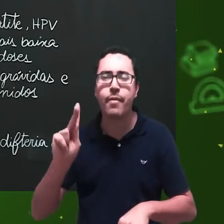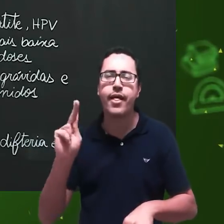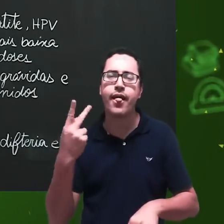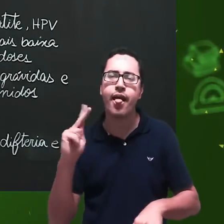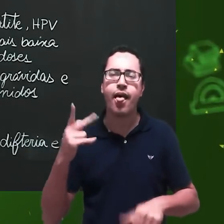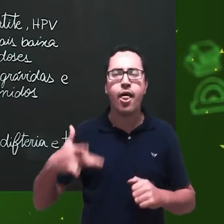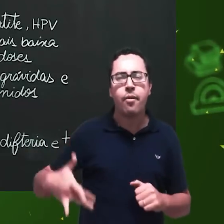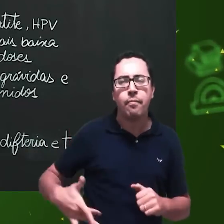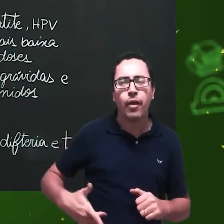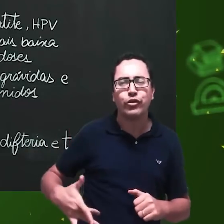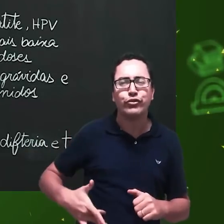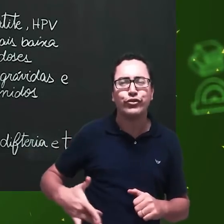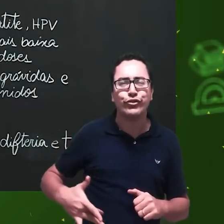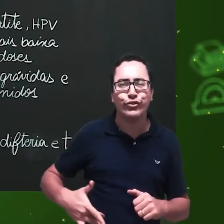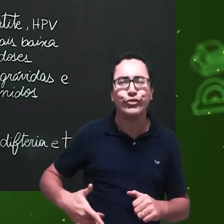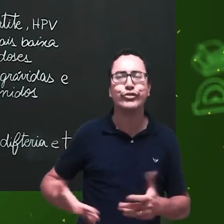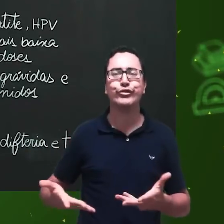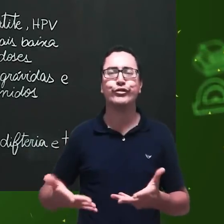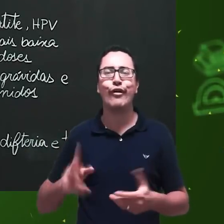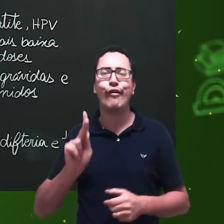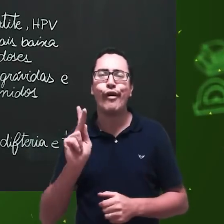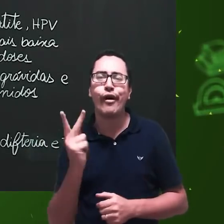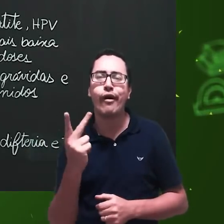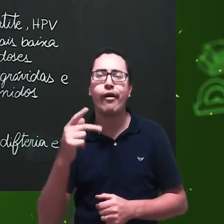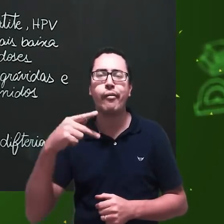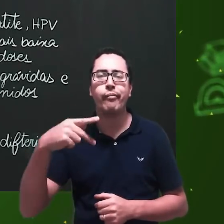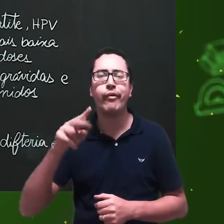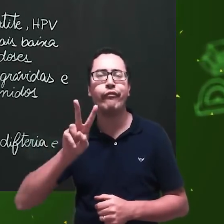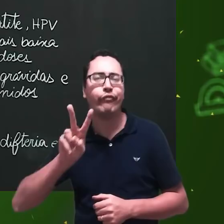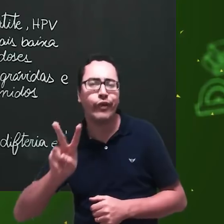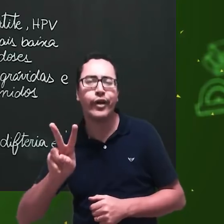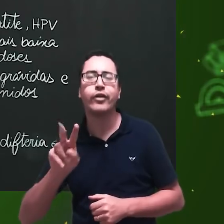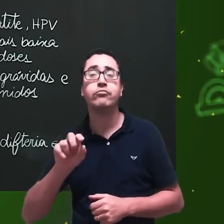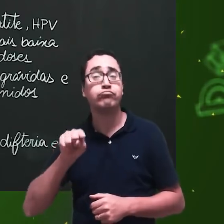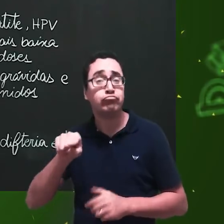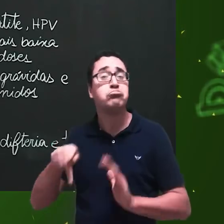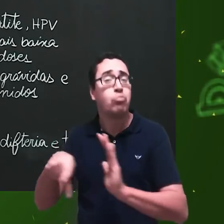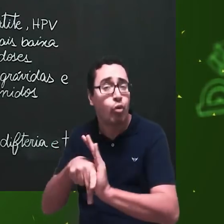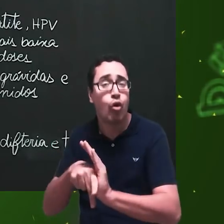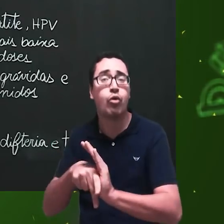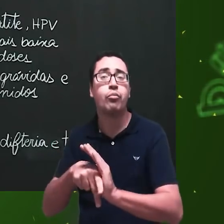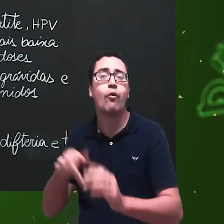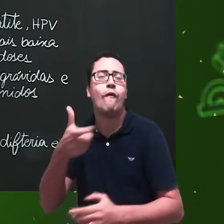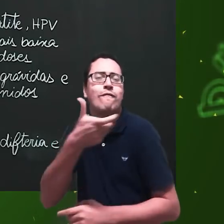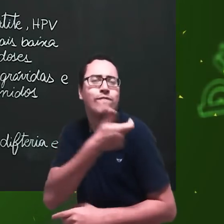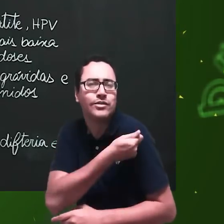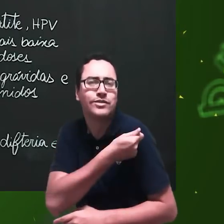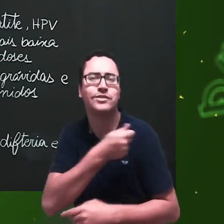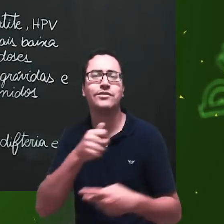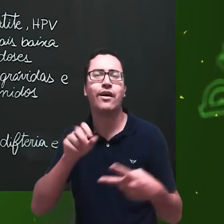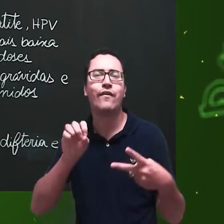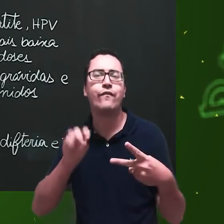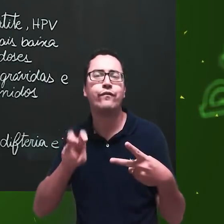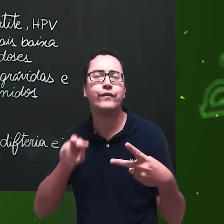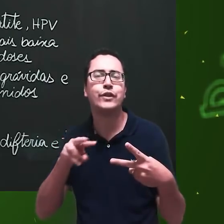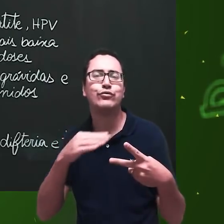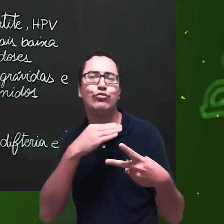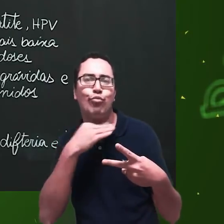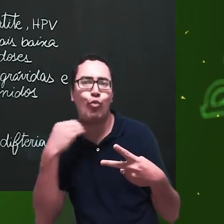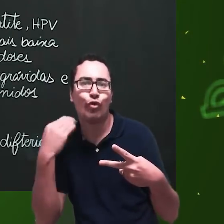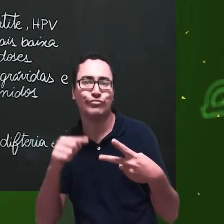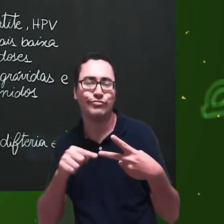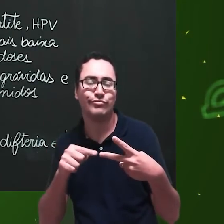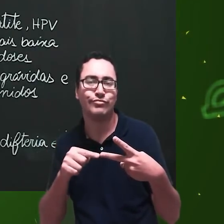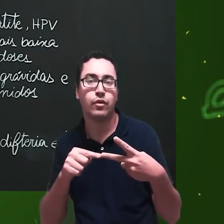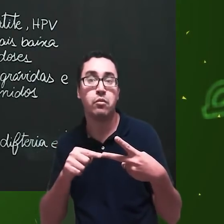vacinas que vão usar um vírus morto, um vírus inativo. E aí, qual é a questão? É útil, é importante?